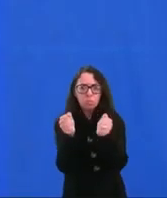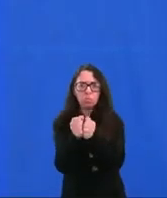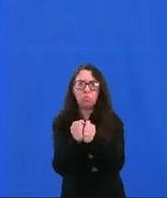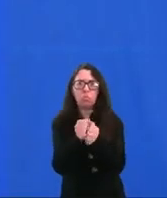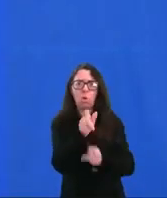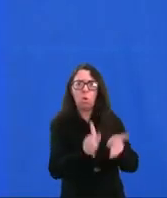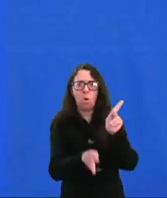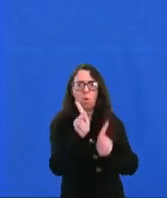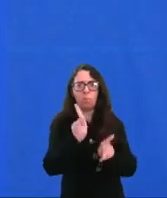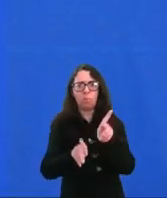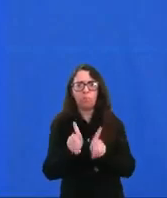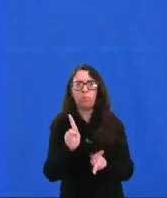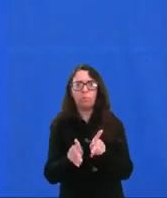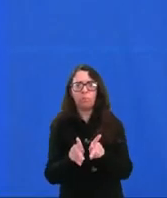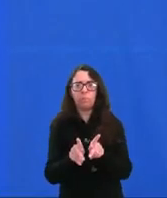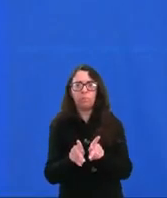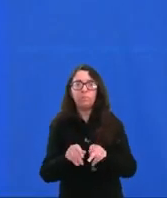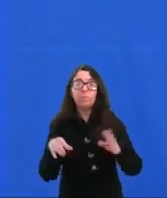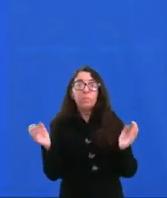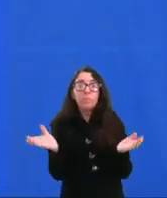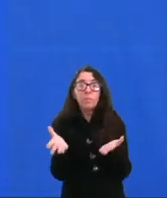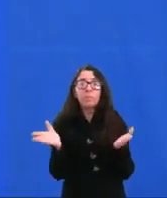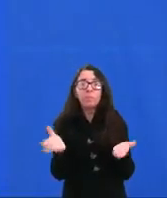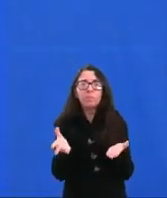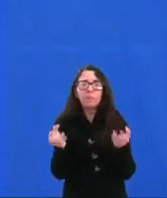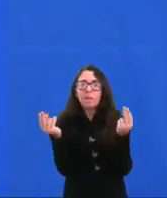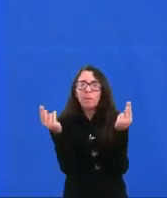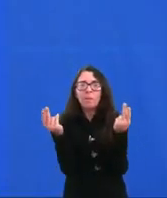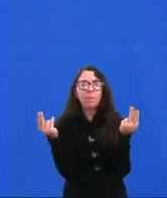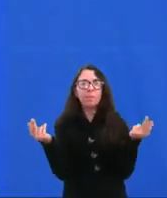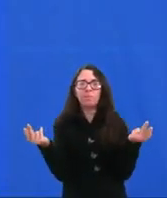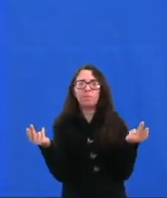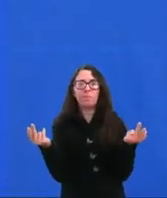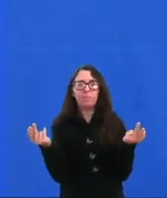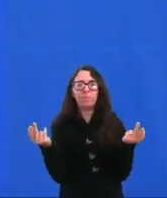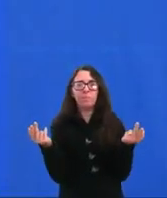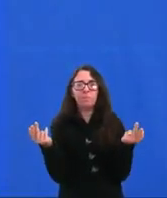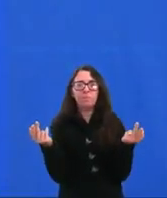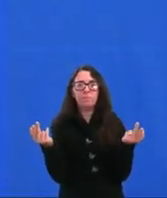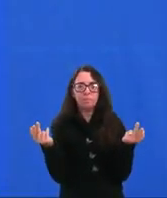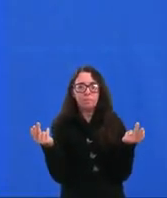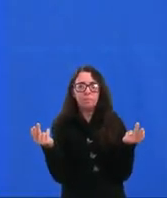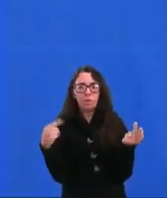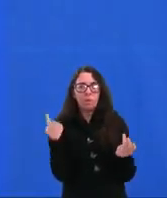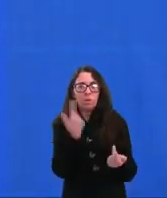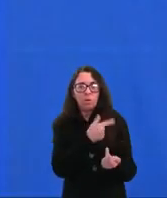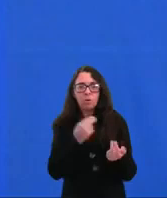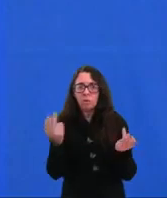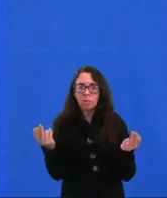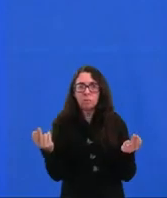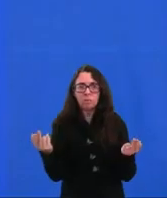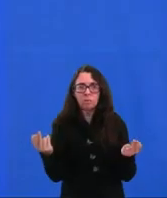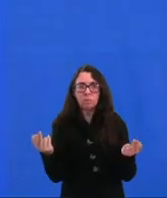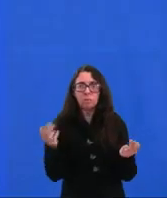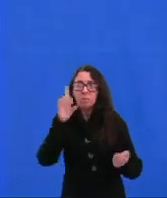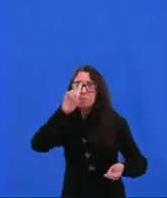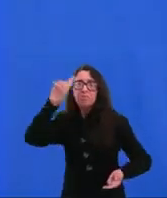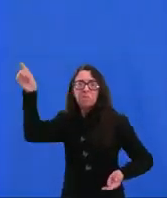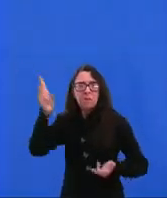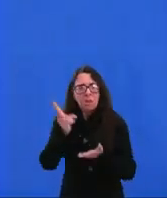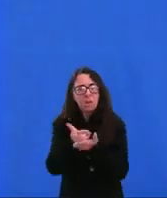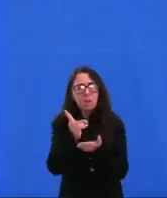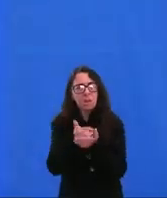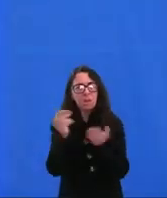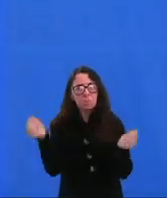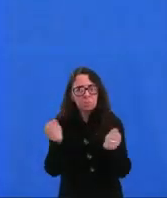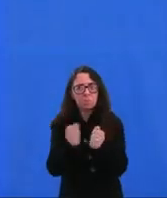Como igreja, encontramos um exemplo claro desse padrão em Atos, capítulo de número 6.